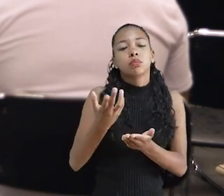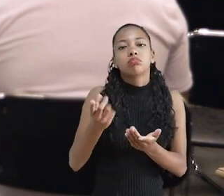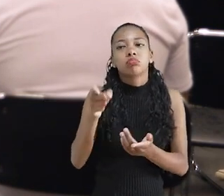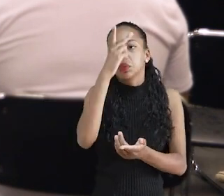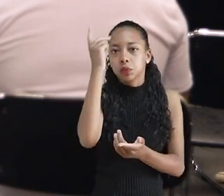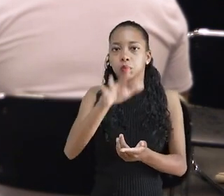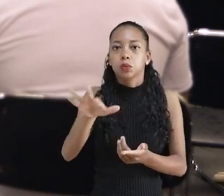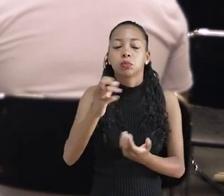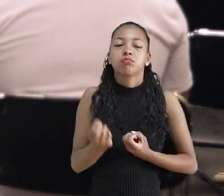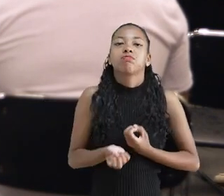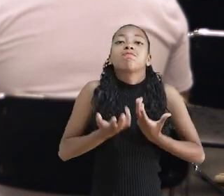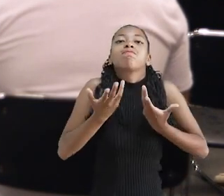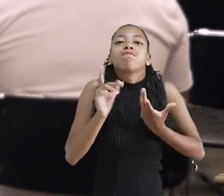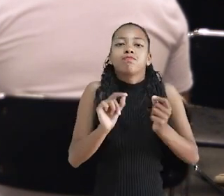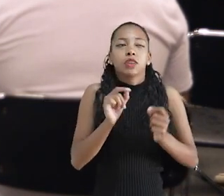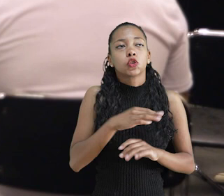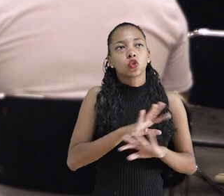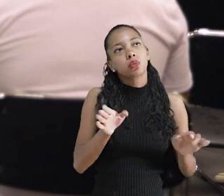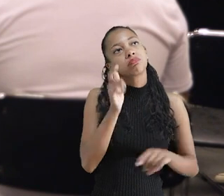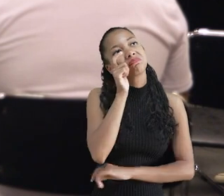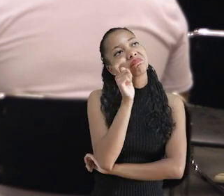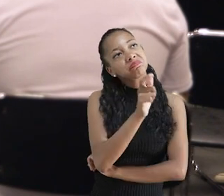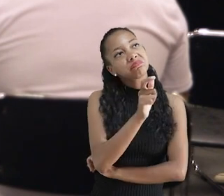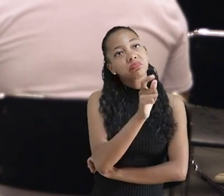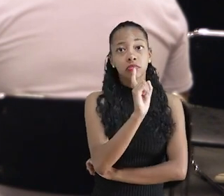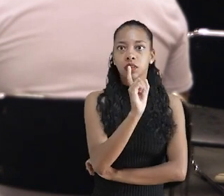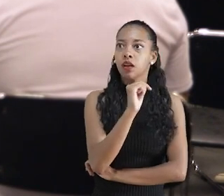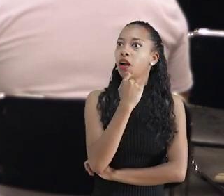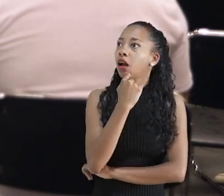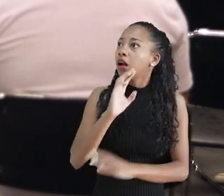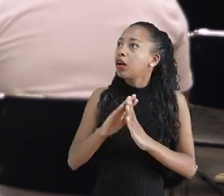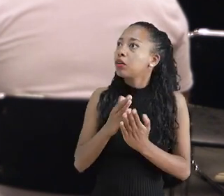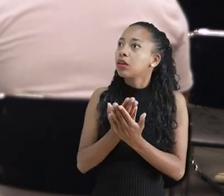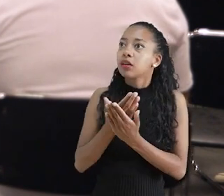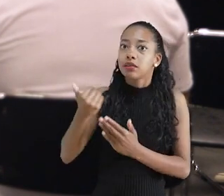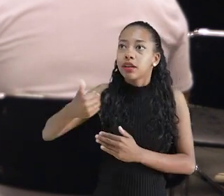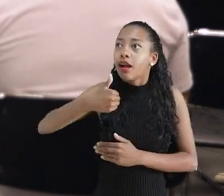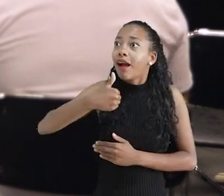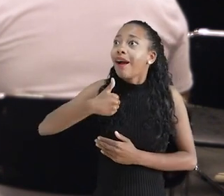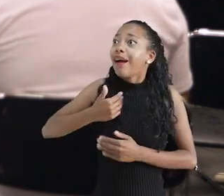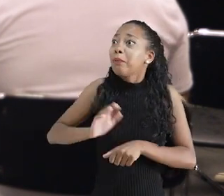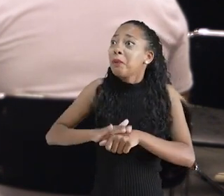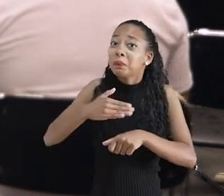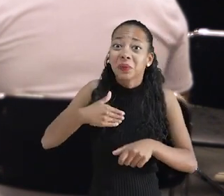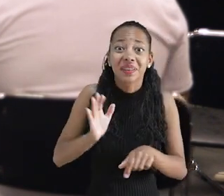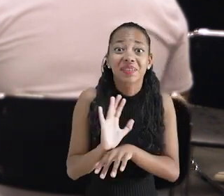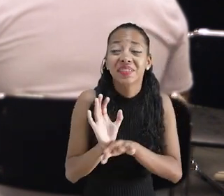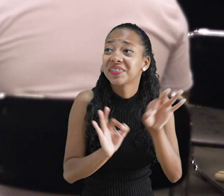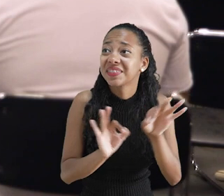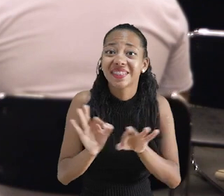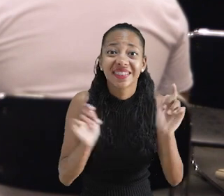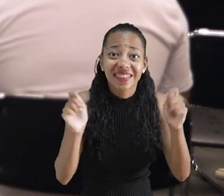atela filme tá fazendo eu também vou começar a fazer né isso é fantástico porque hoje depois de 9 anos a gente vê que tem vários coletivos